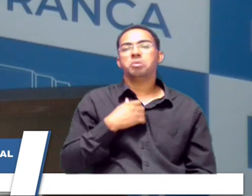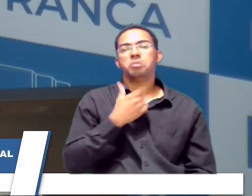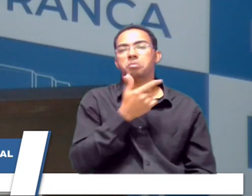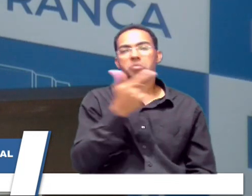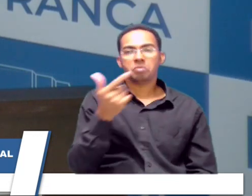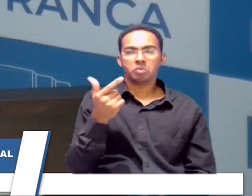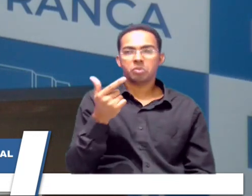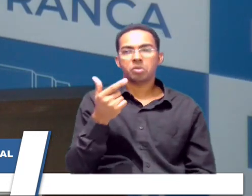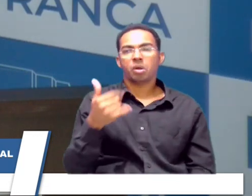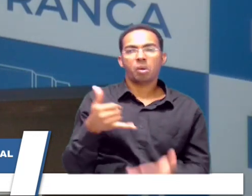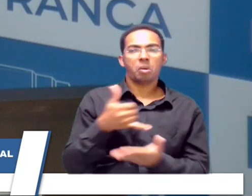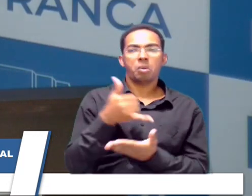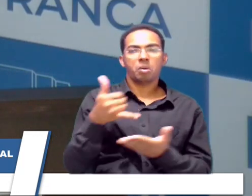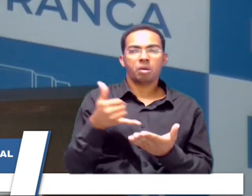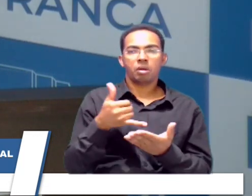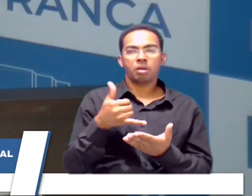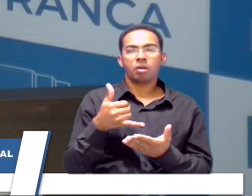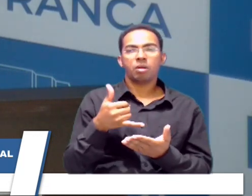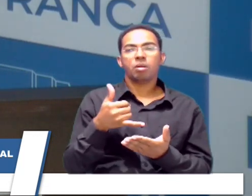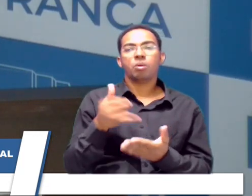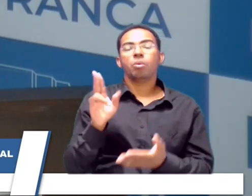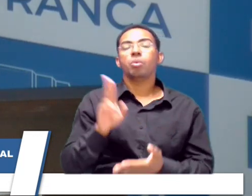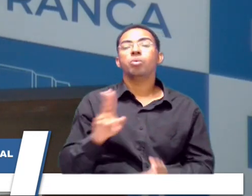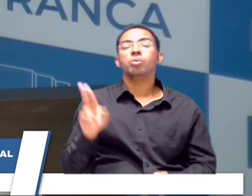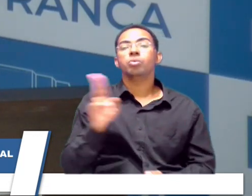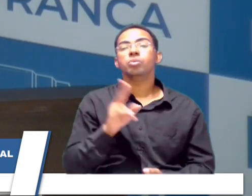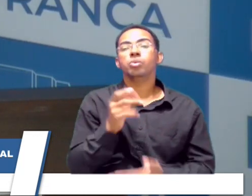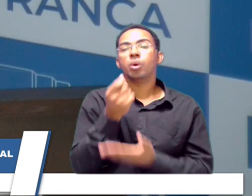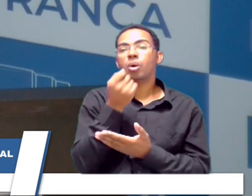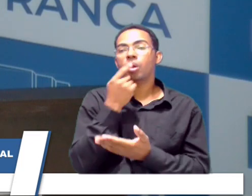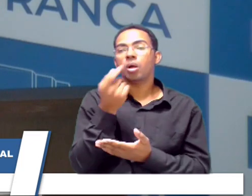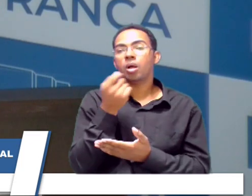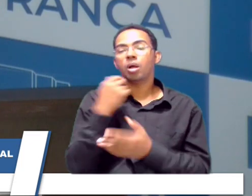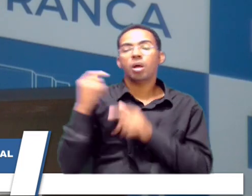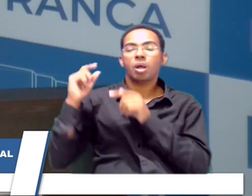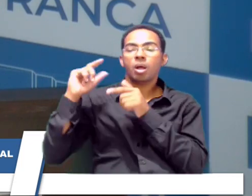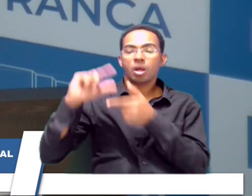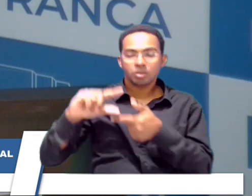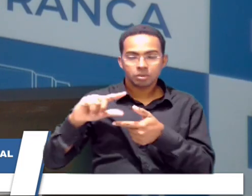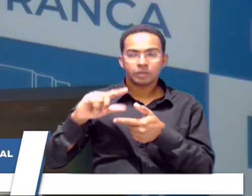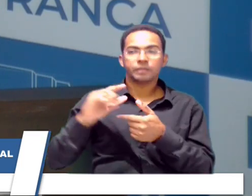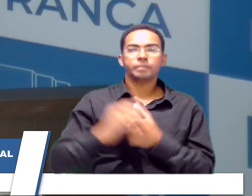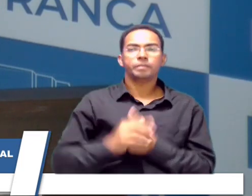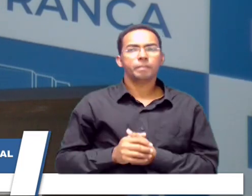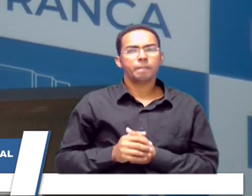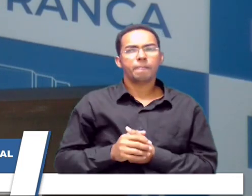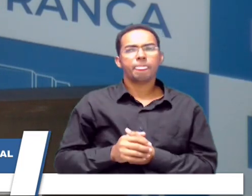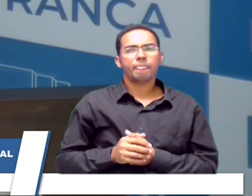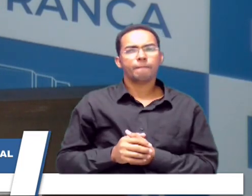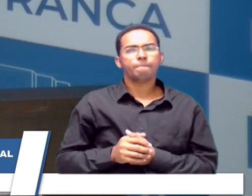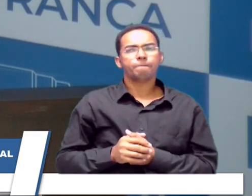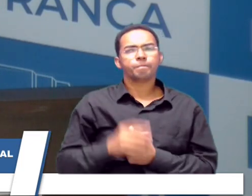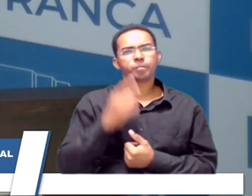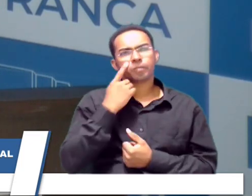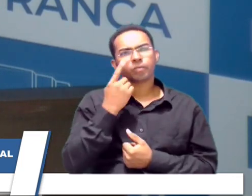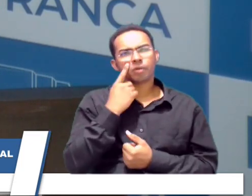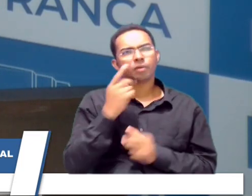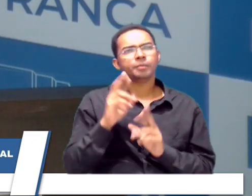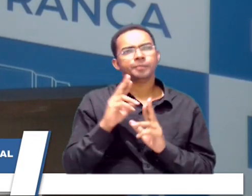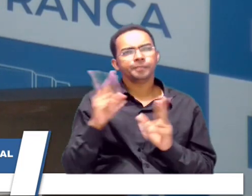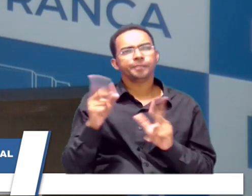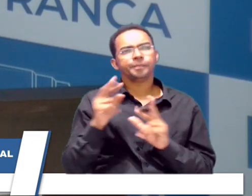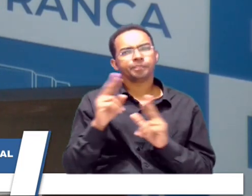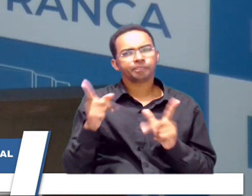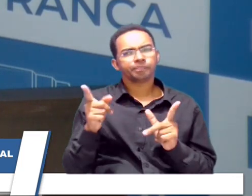a cannabis. A gente usava as medicações tradicionais. E eu vejo uma diferença